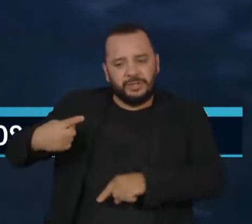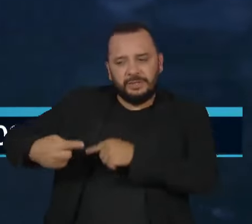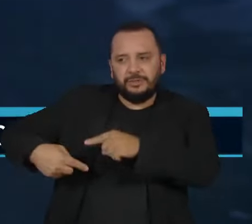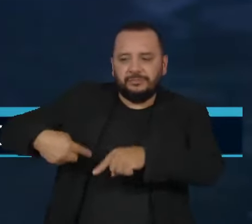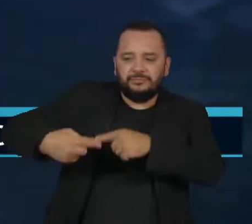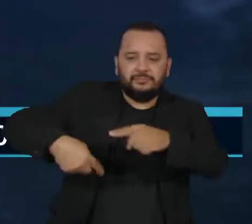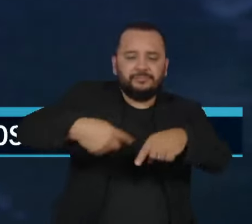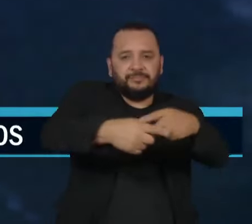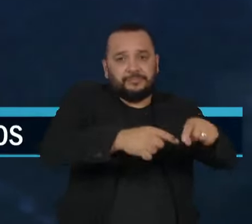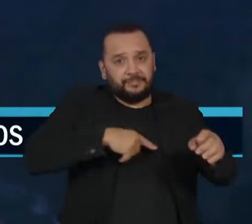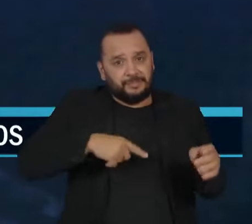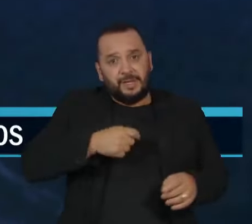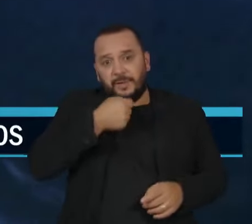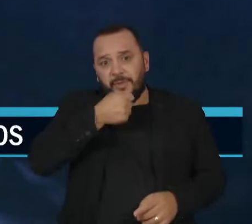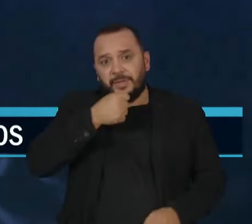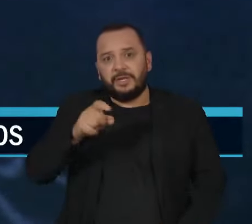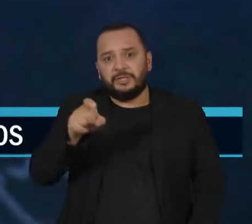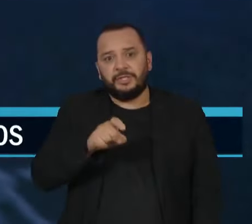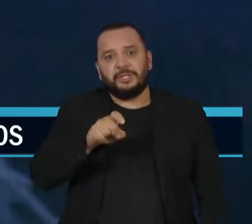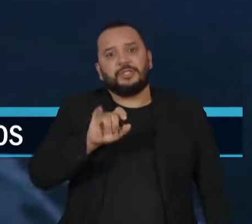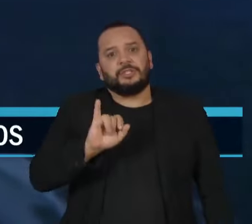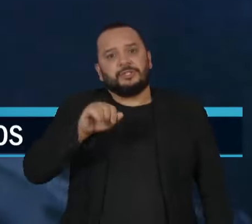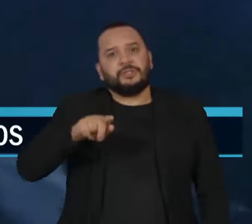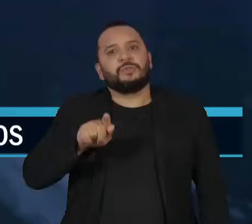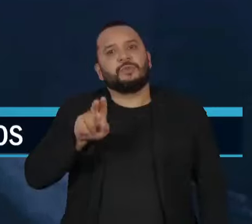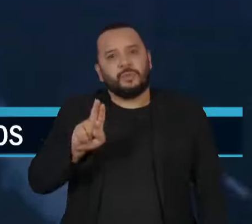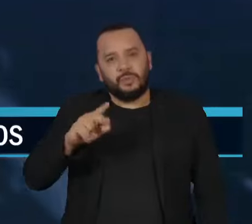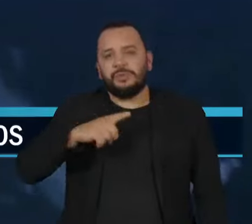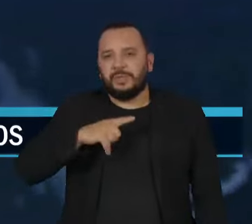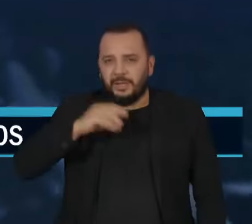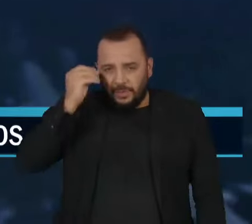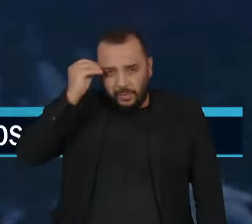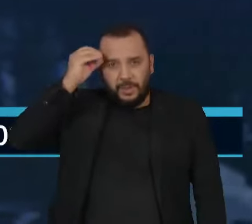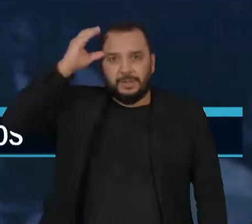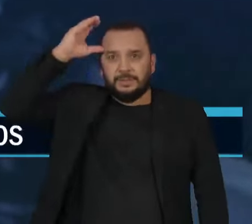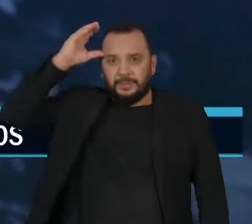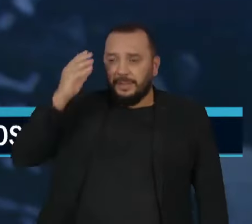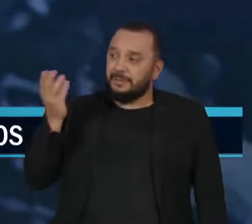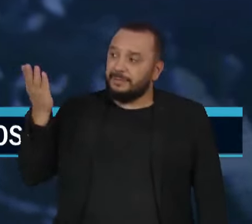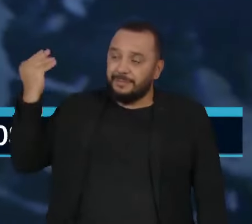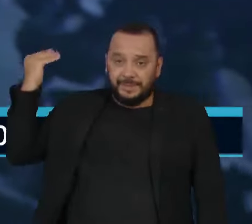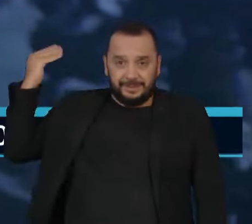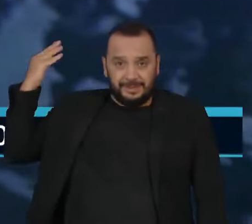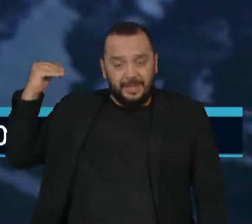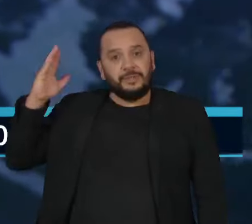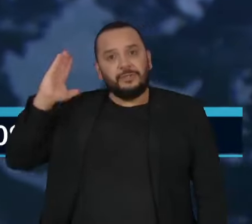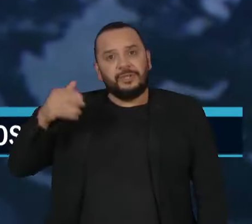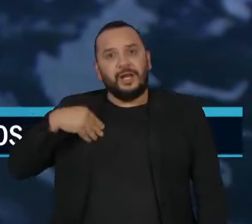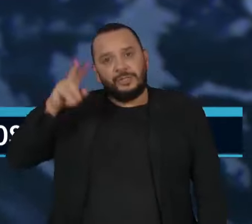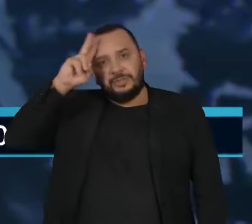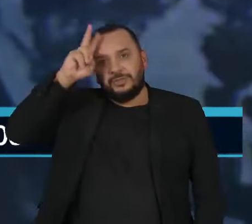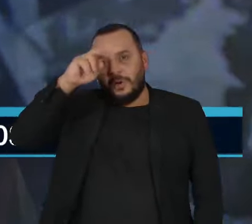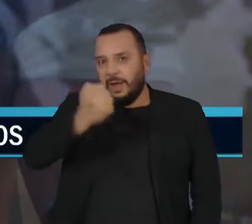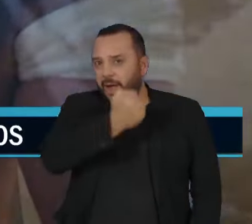vai ver como os povos indígenas mantêm viva a sabedoria dos antepassados para não apagar uma história